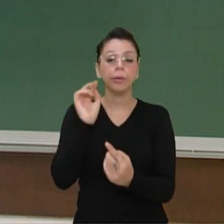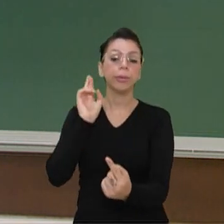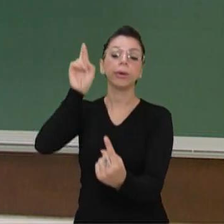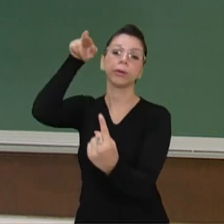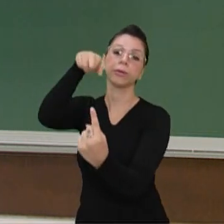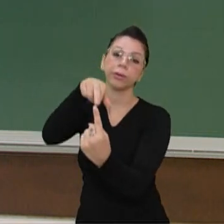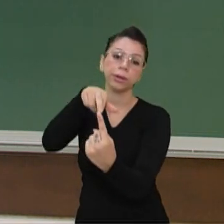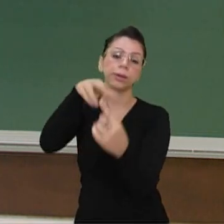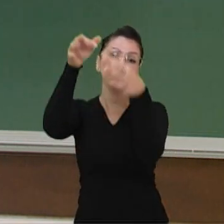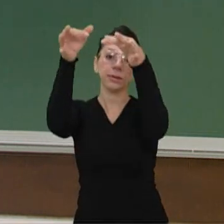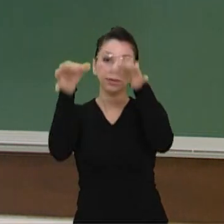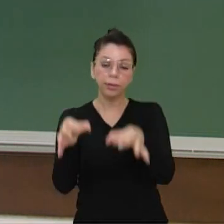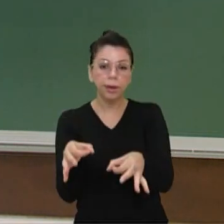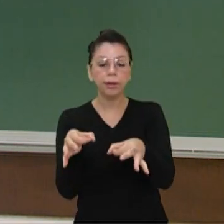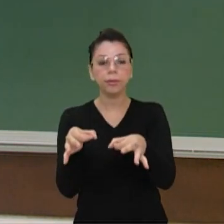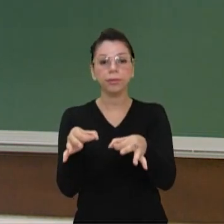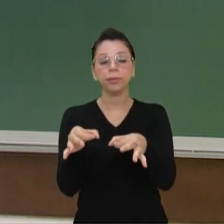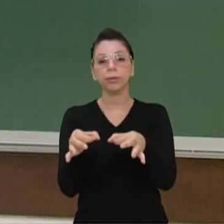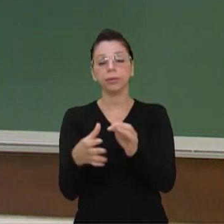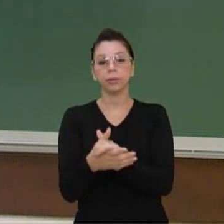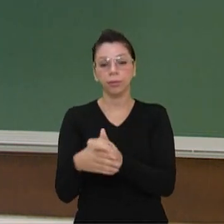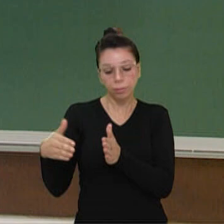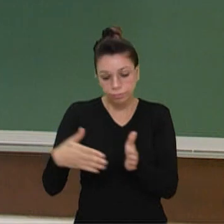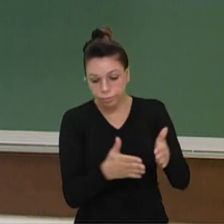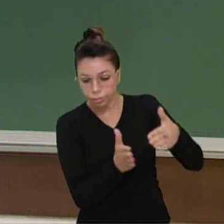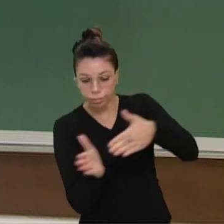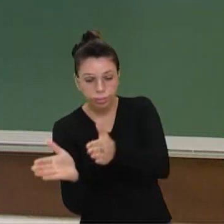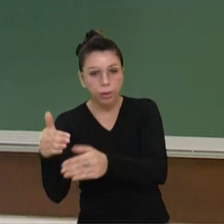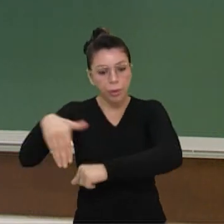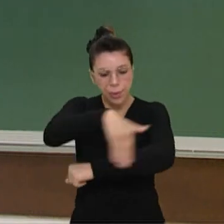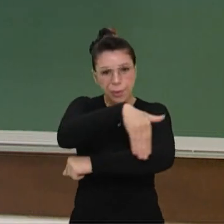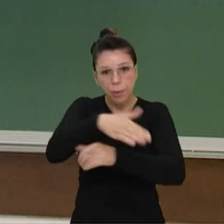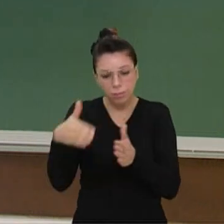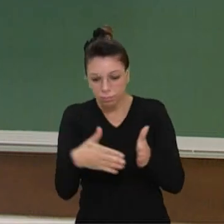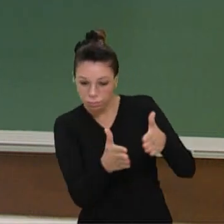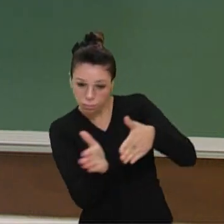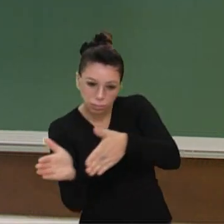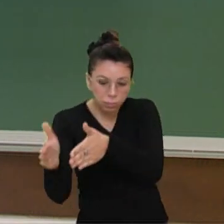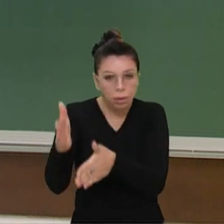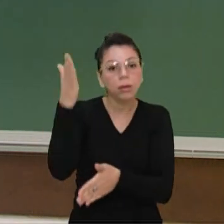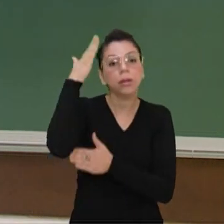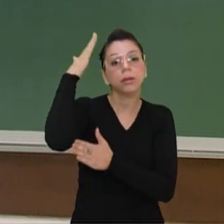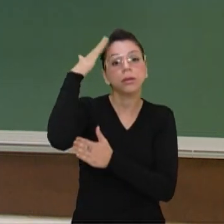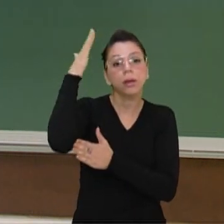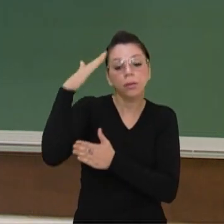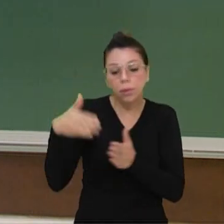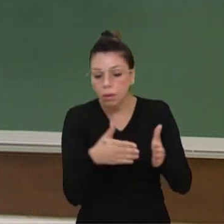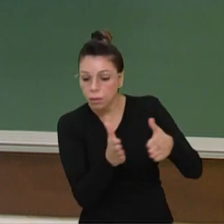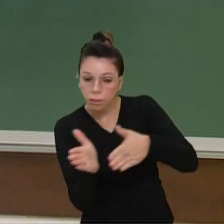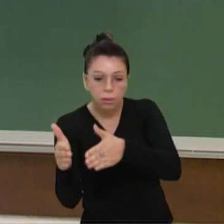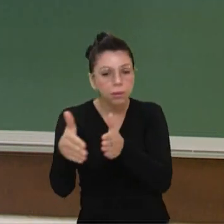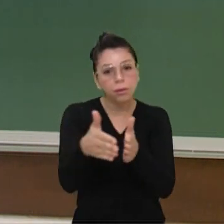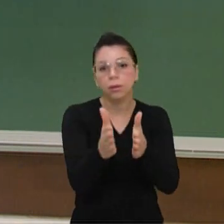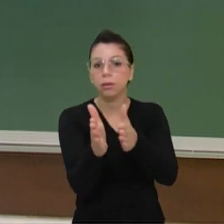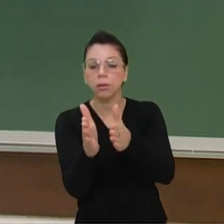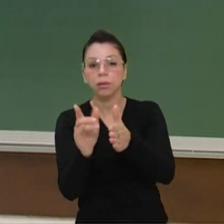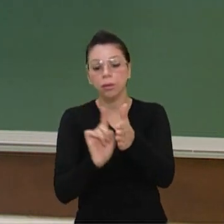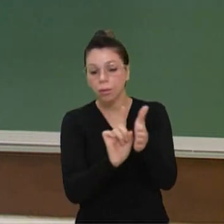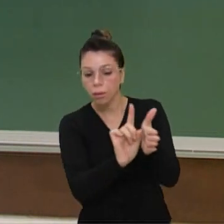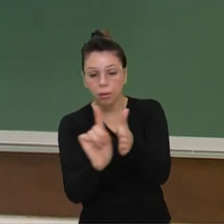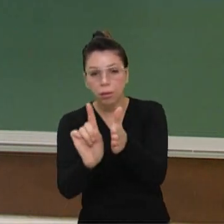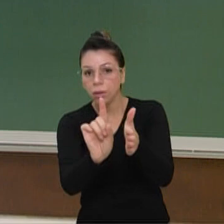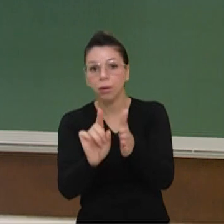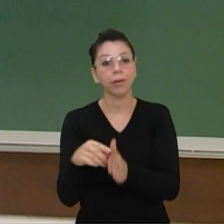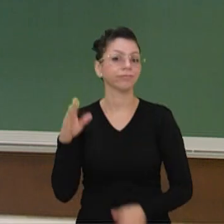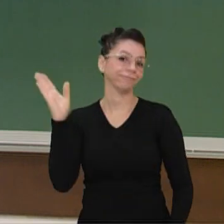referência demarcada na pista, como uma pista de atletismo, que você sabe o percurso por onde vai fazer. Na corrida de orientação, não. Você não